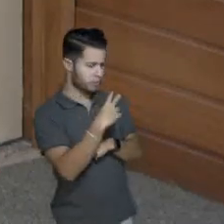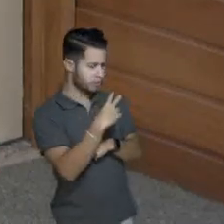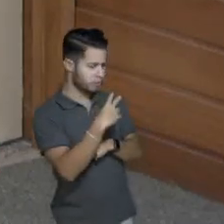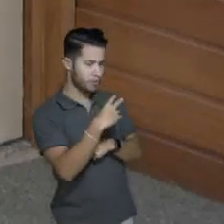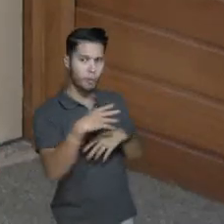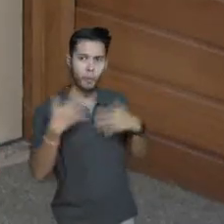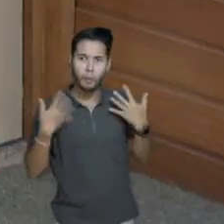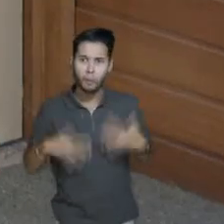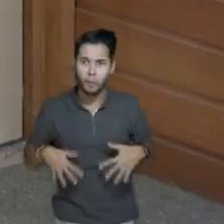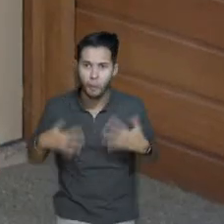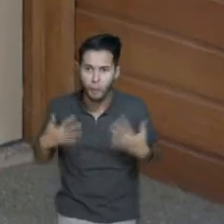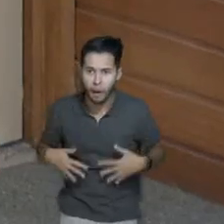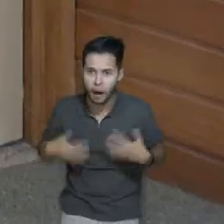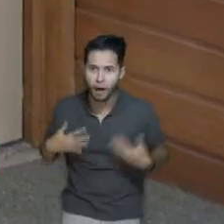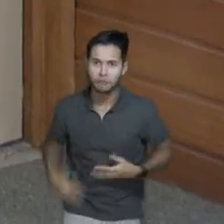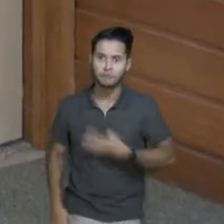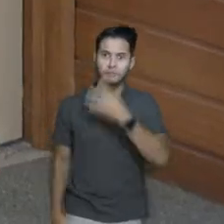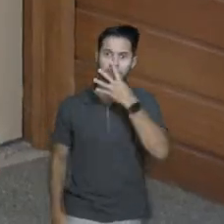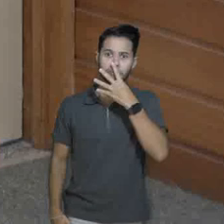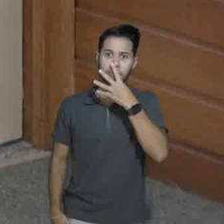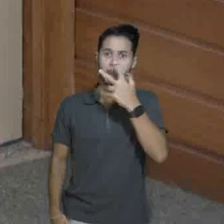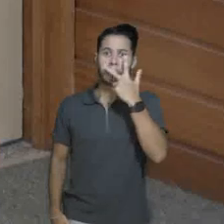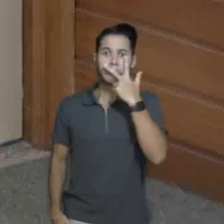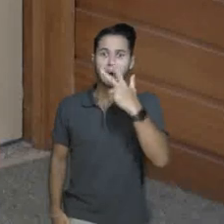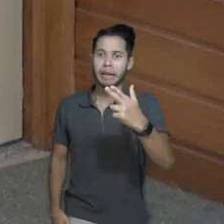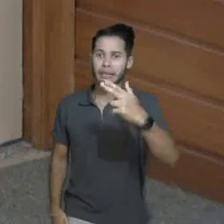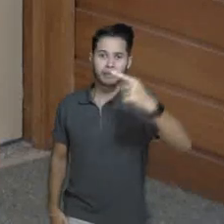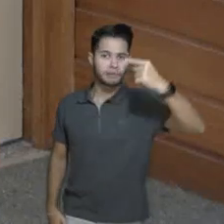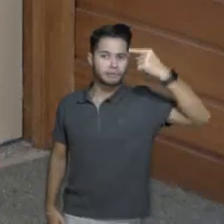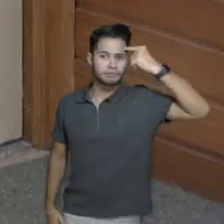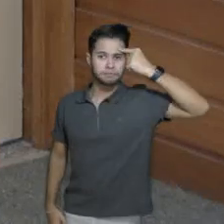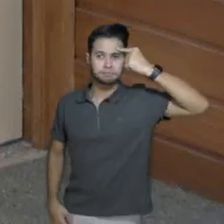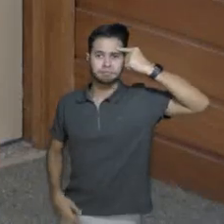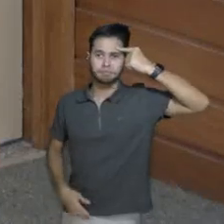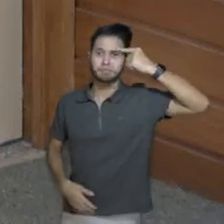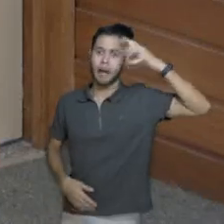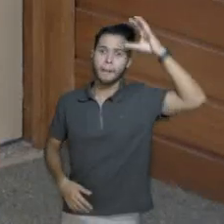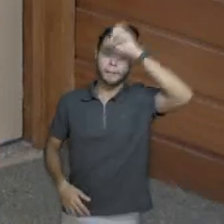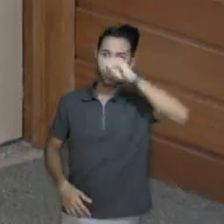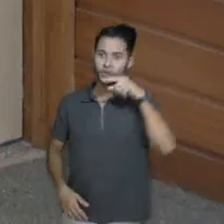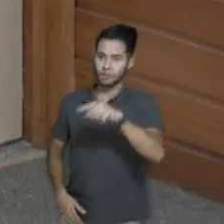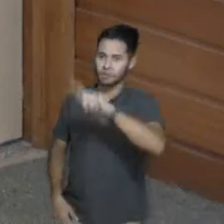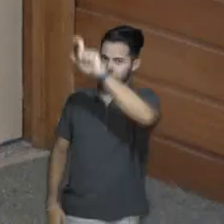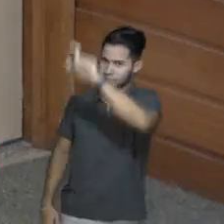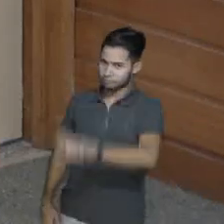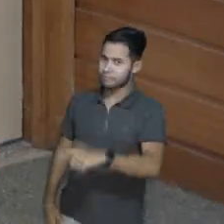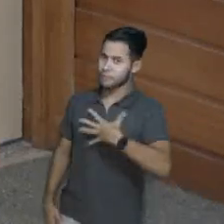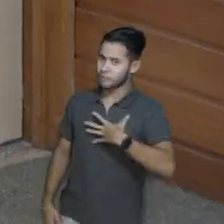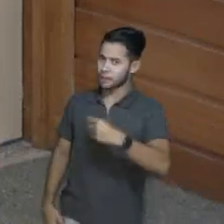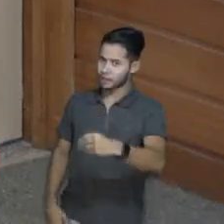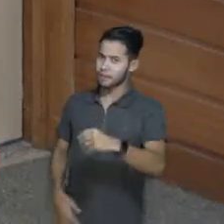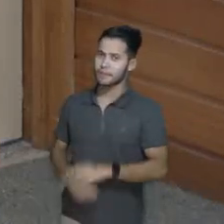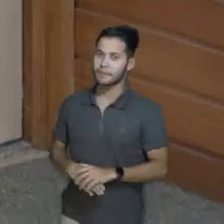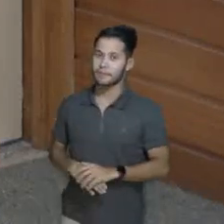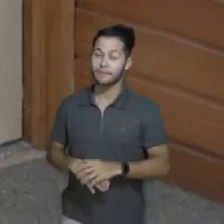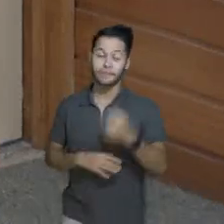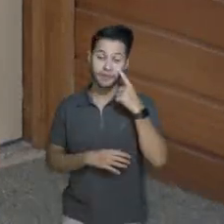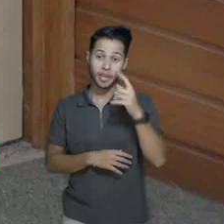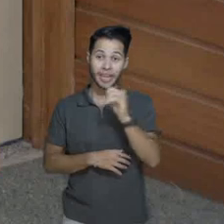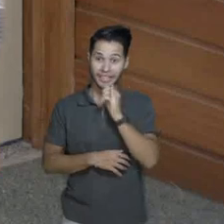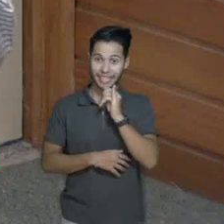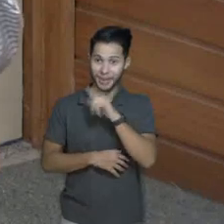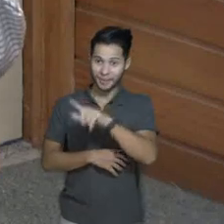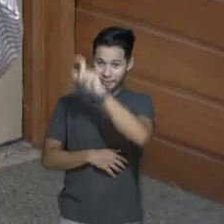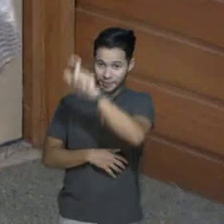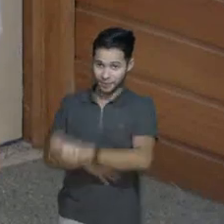garrafinha um adulto um empresário bem-sucedido que fez talvez nem pensou que tava fazendo algo errado mas veja o exemplo e de fato